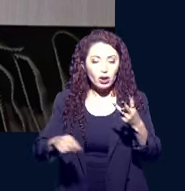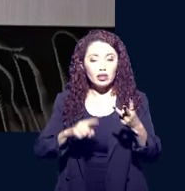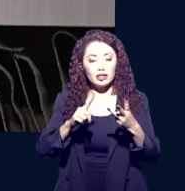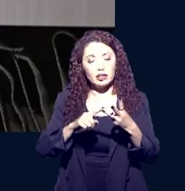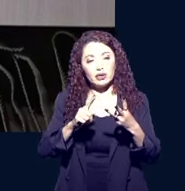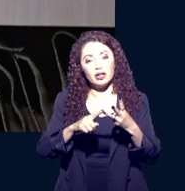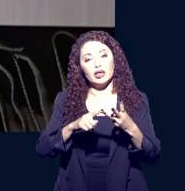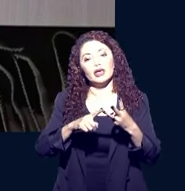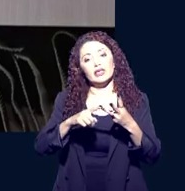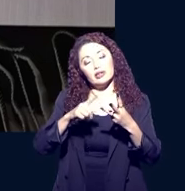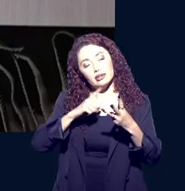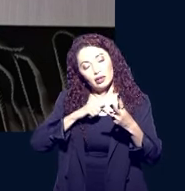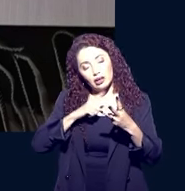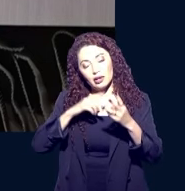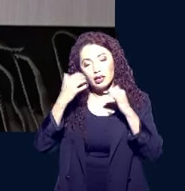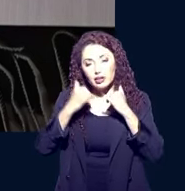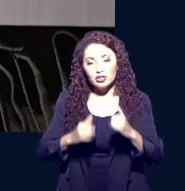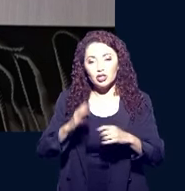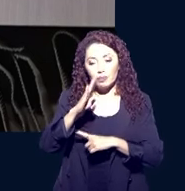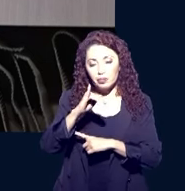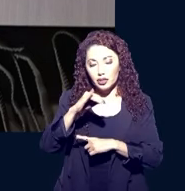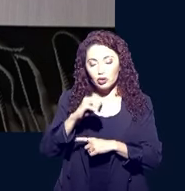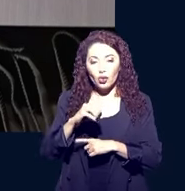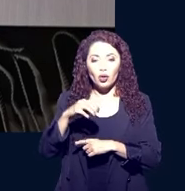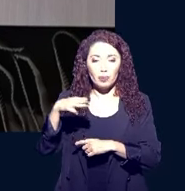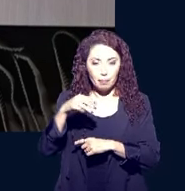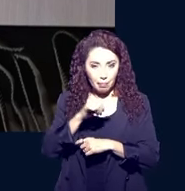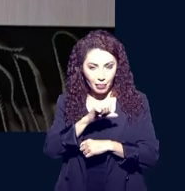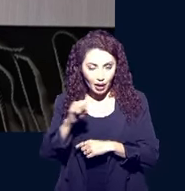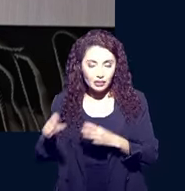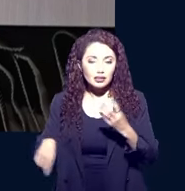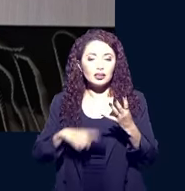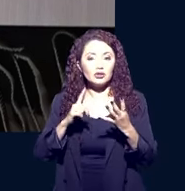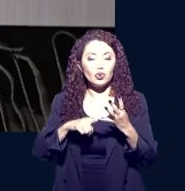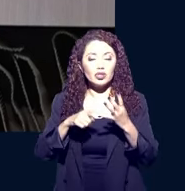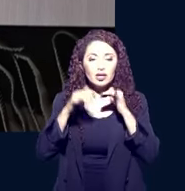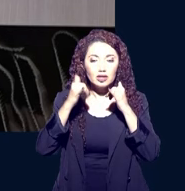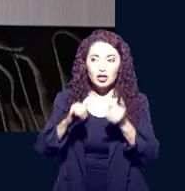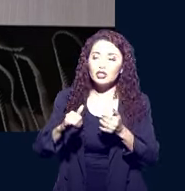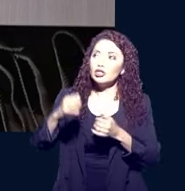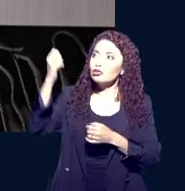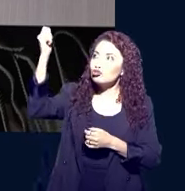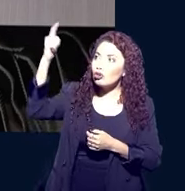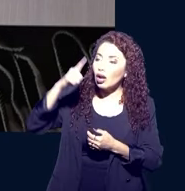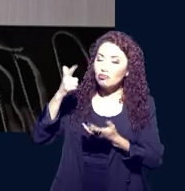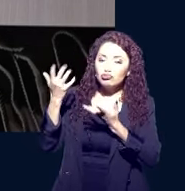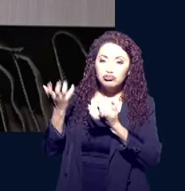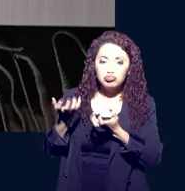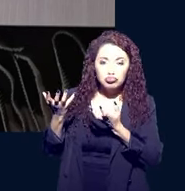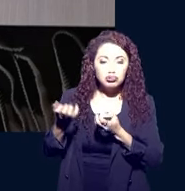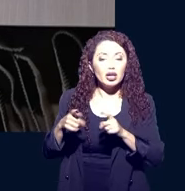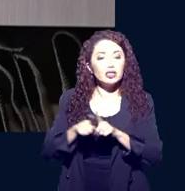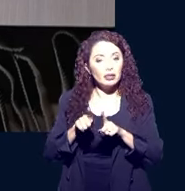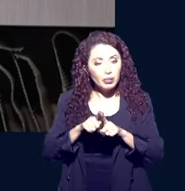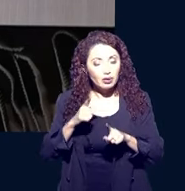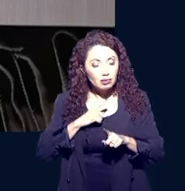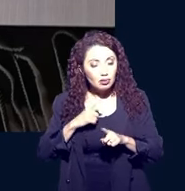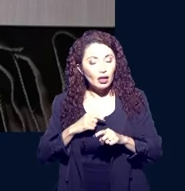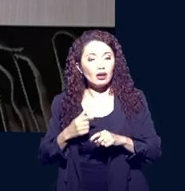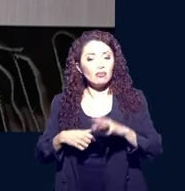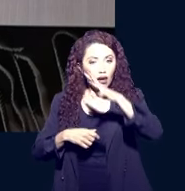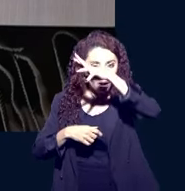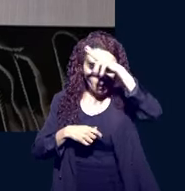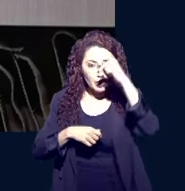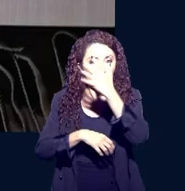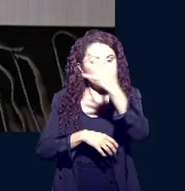solar e o Brasil tem a Amazônia que é o maior repositório de biodiversidade do mundo tem um papel decisivo no